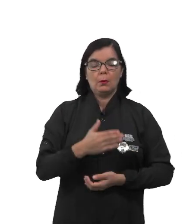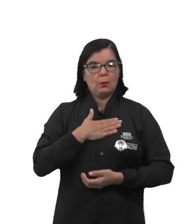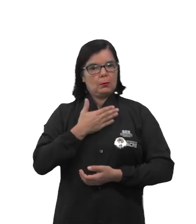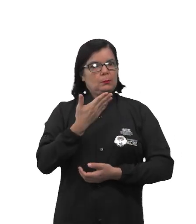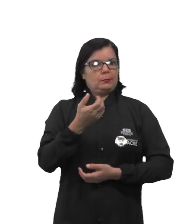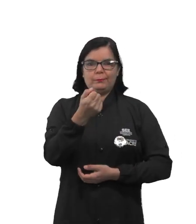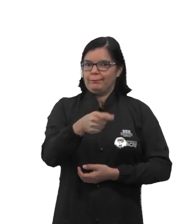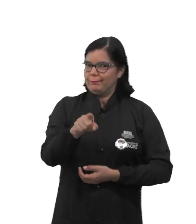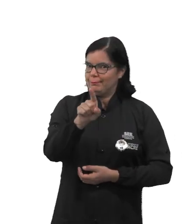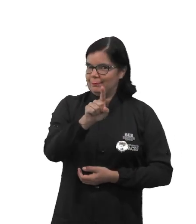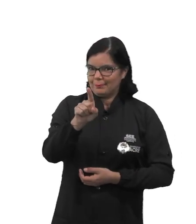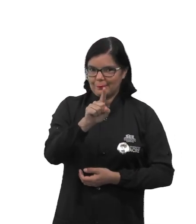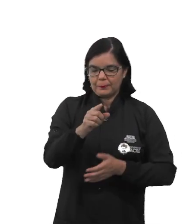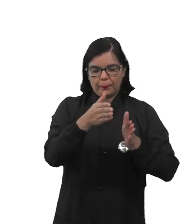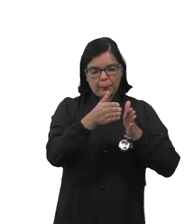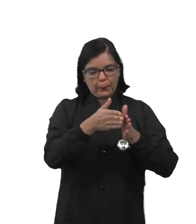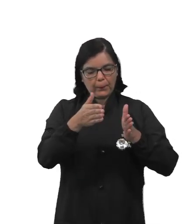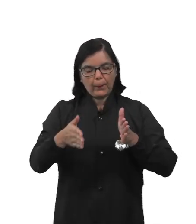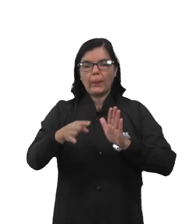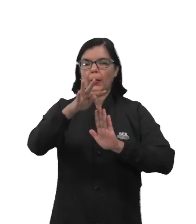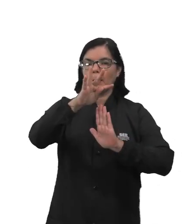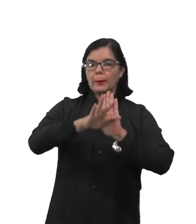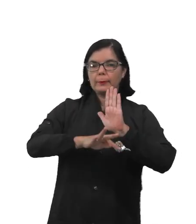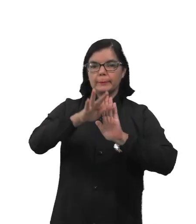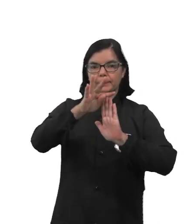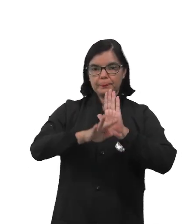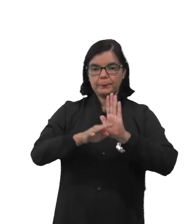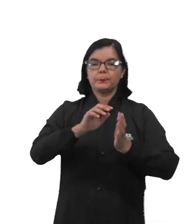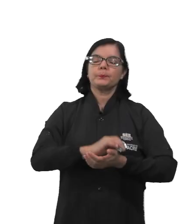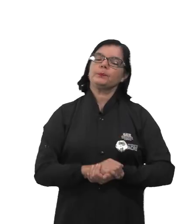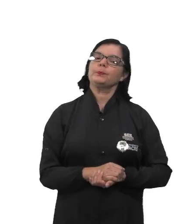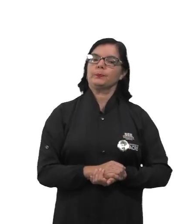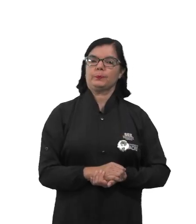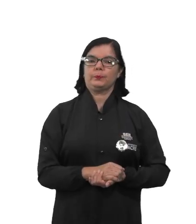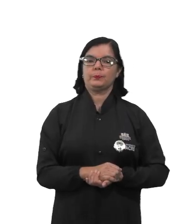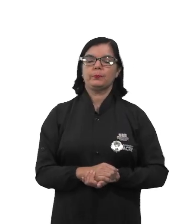assustem, tá? Sequência textual